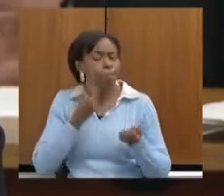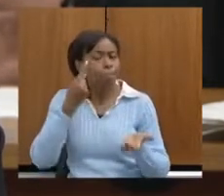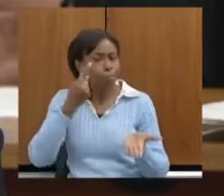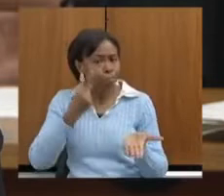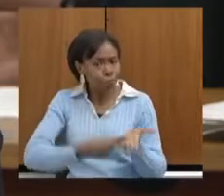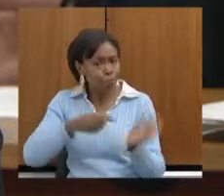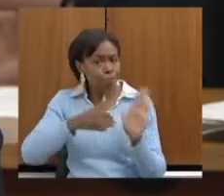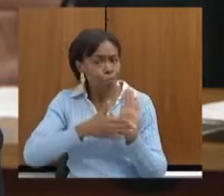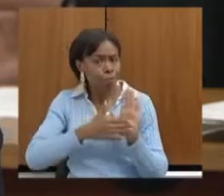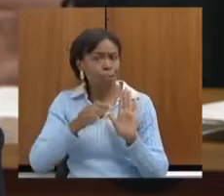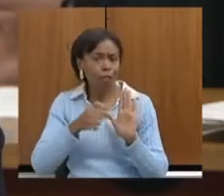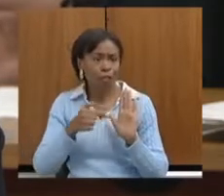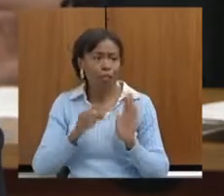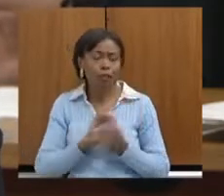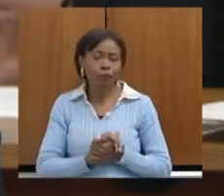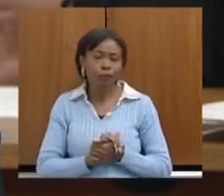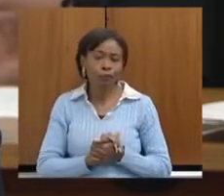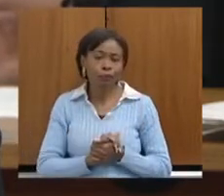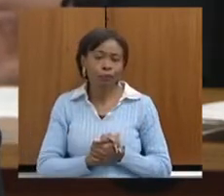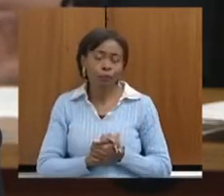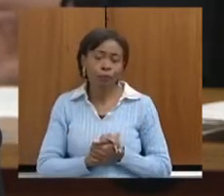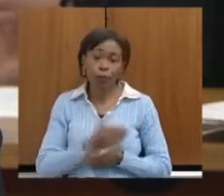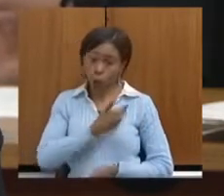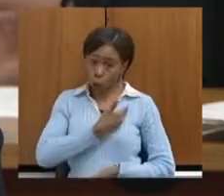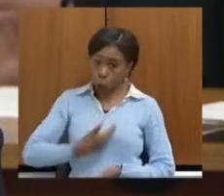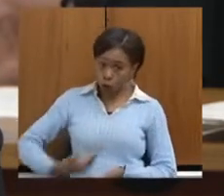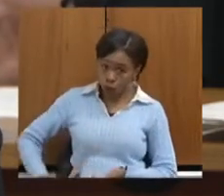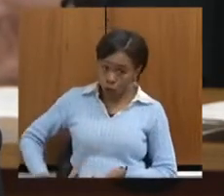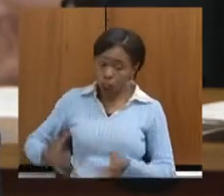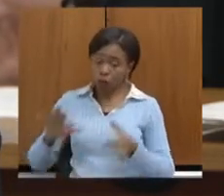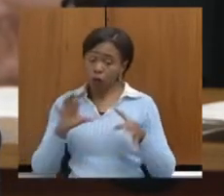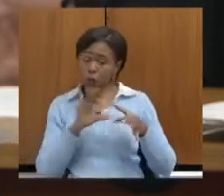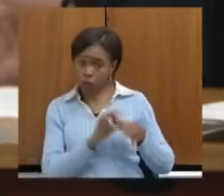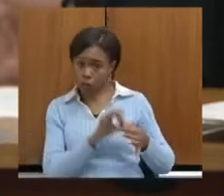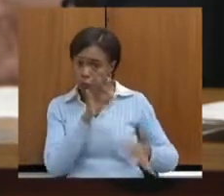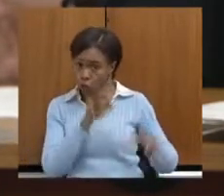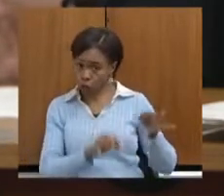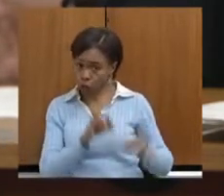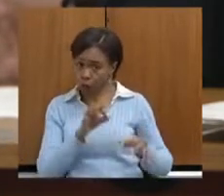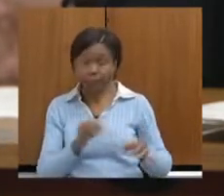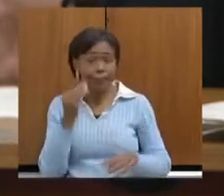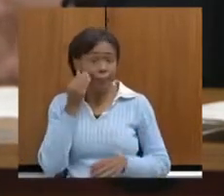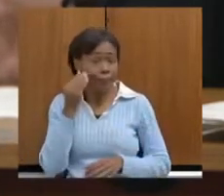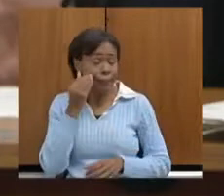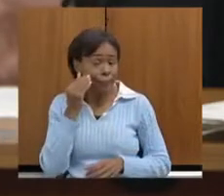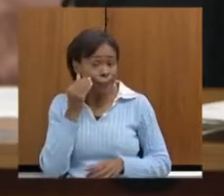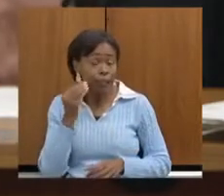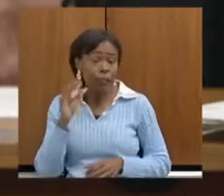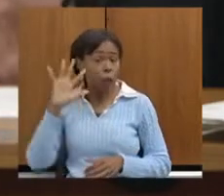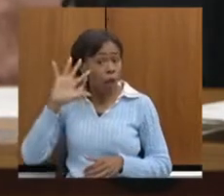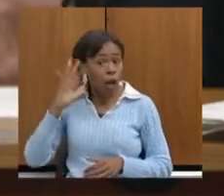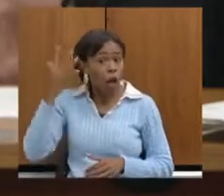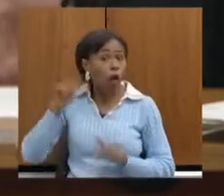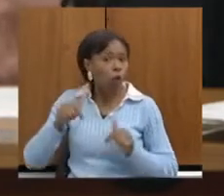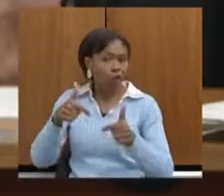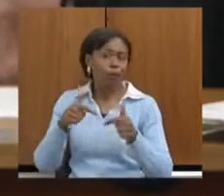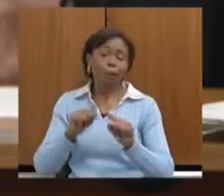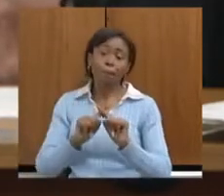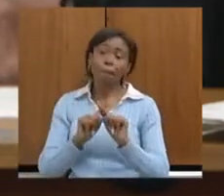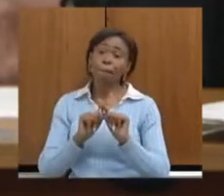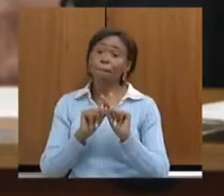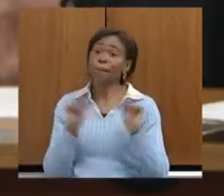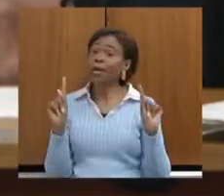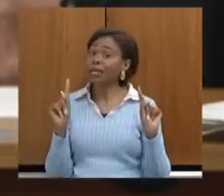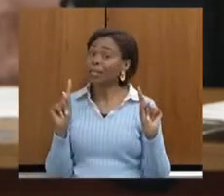e o governo junto com as instituições Justiça estão procurando viabilizados porém nós